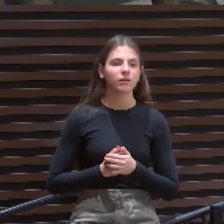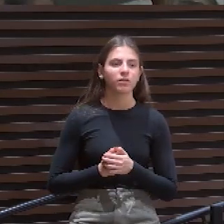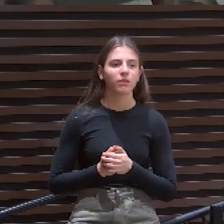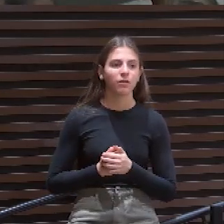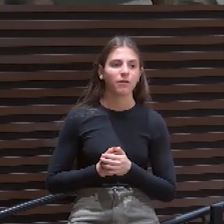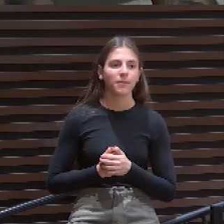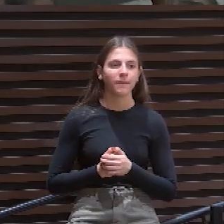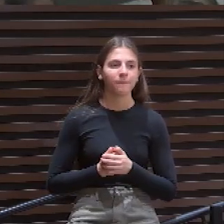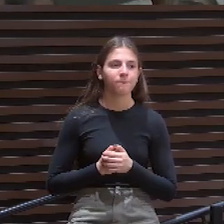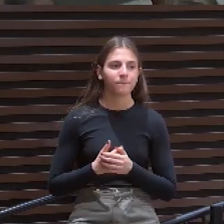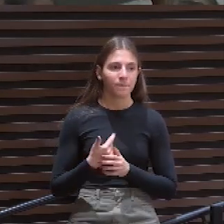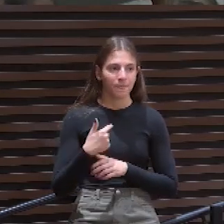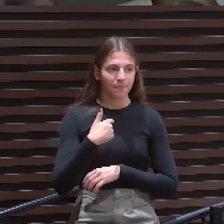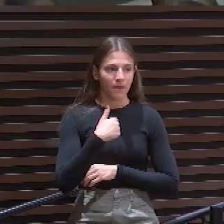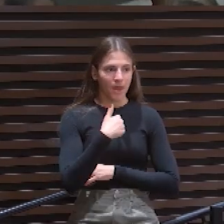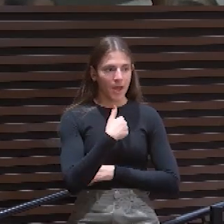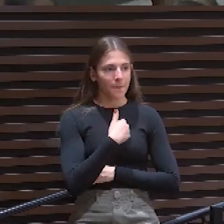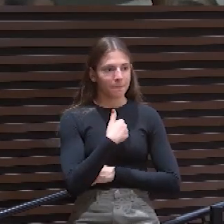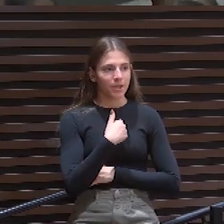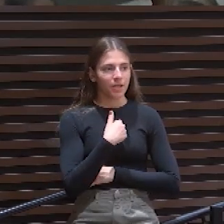E a minha atitude era